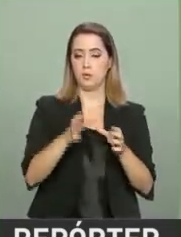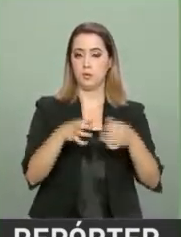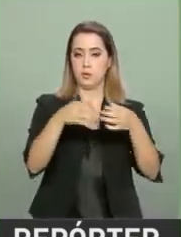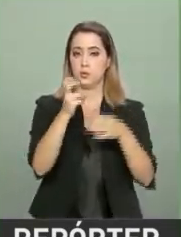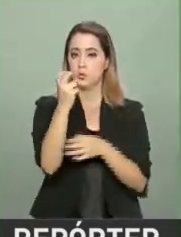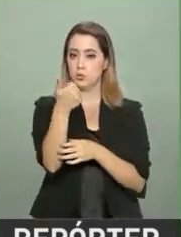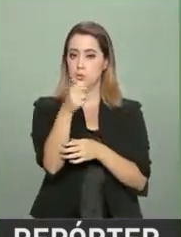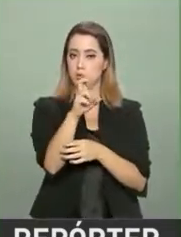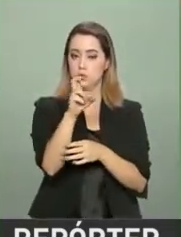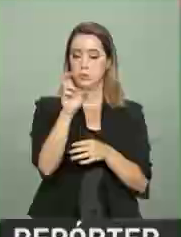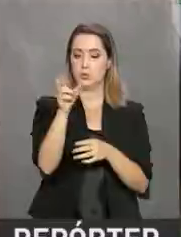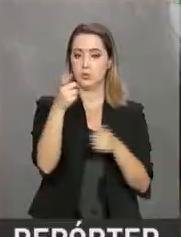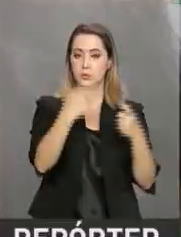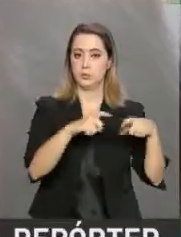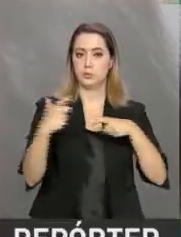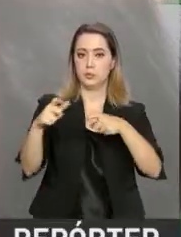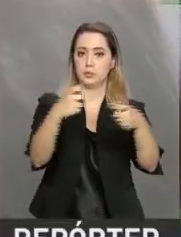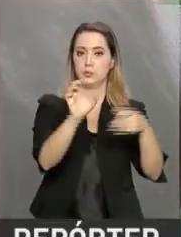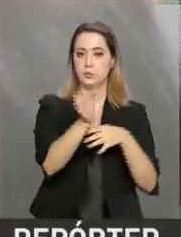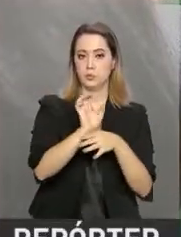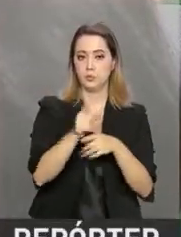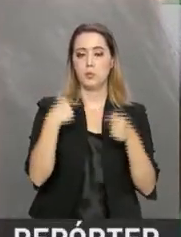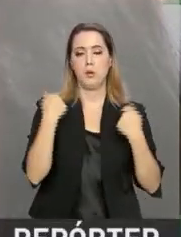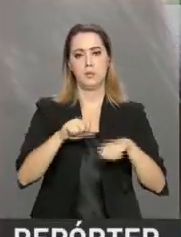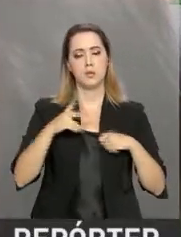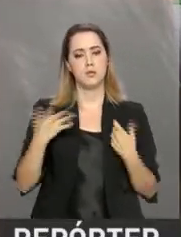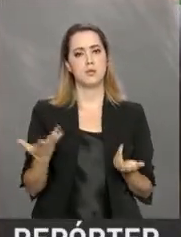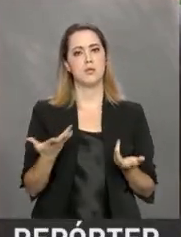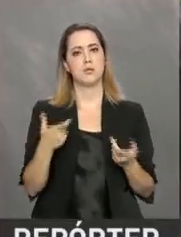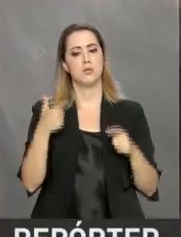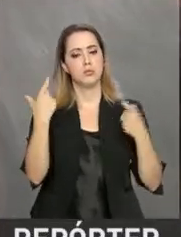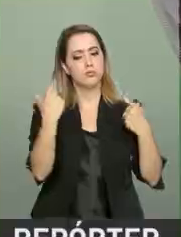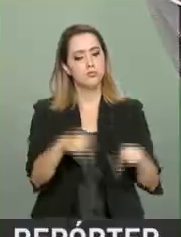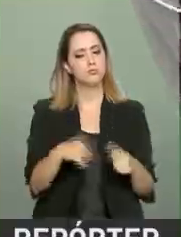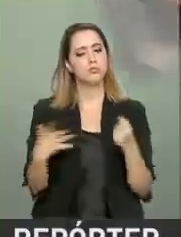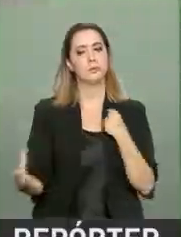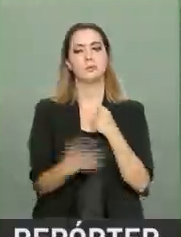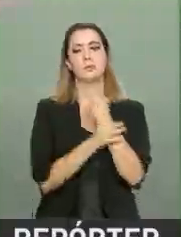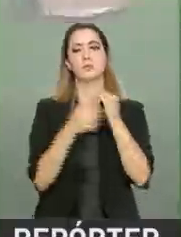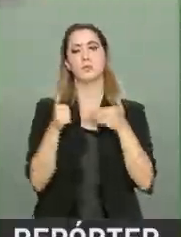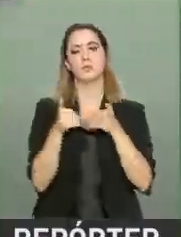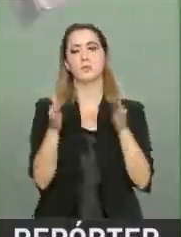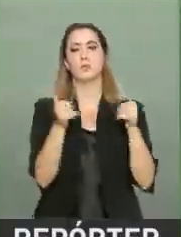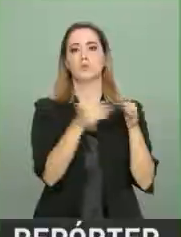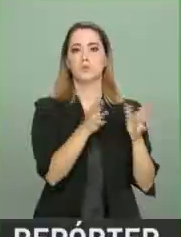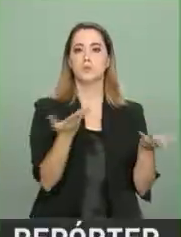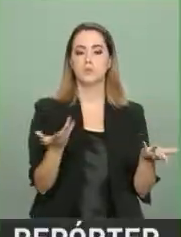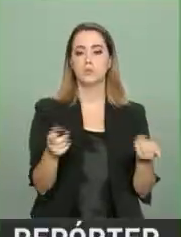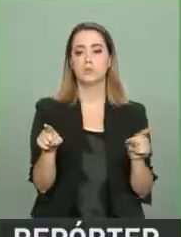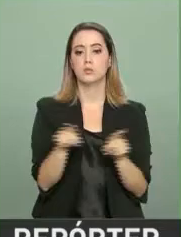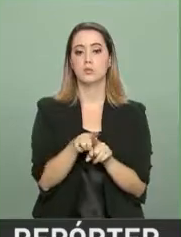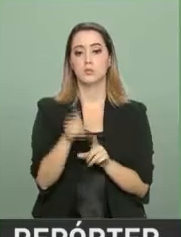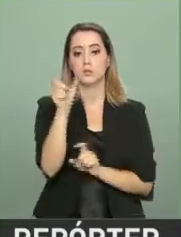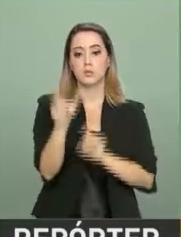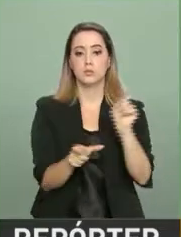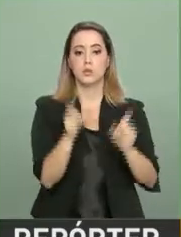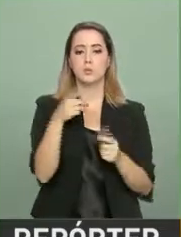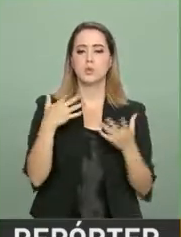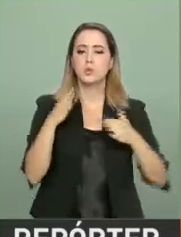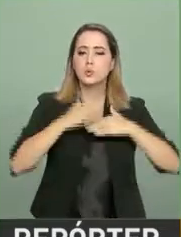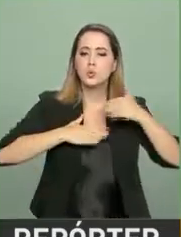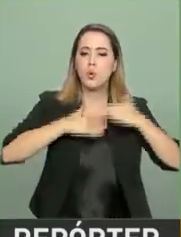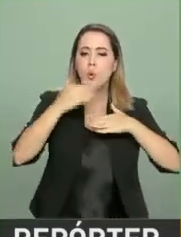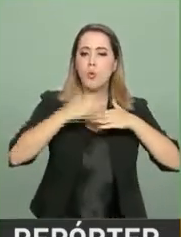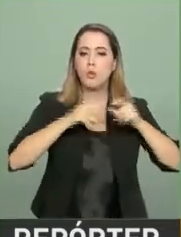estados ele disse que o setor precisa de um ambiente seguro para investir na ampliação da produção um investidor de qualquer setor